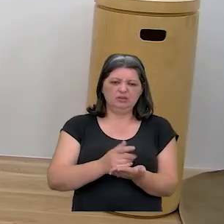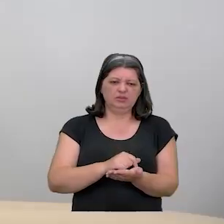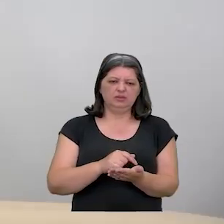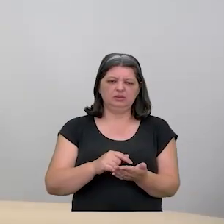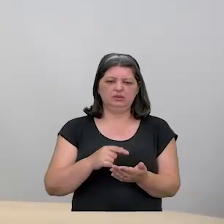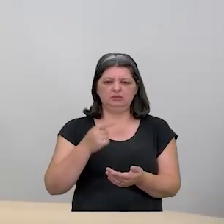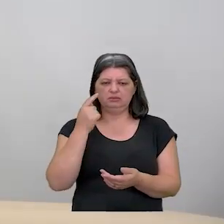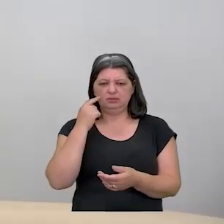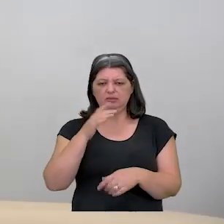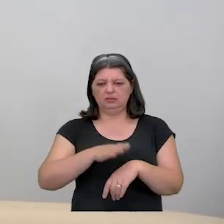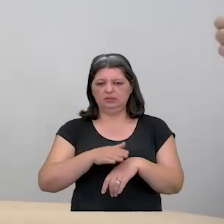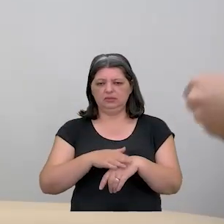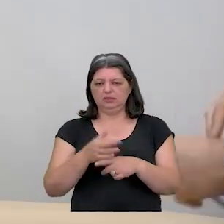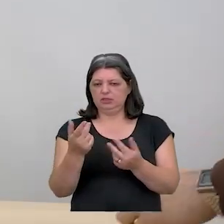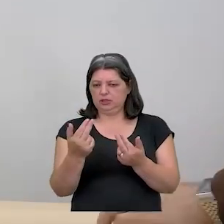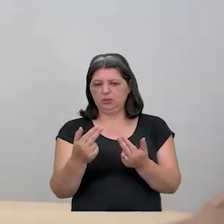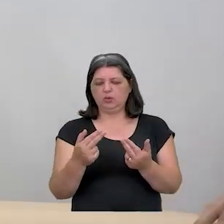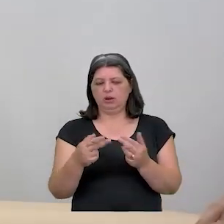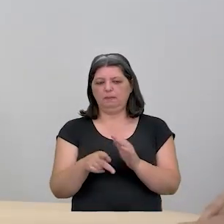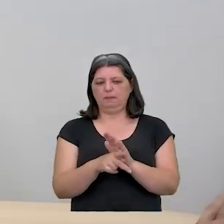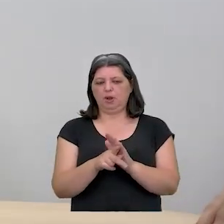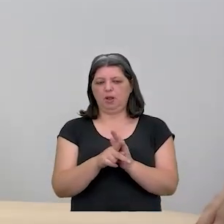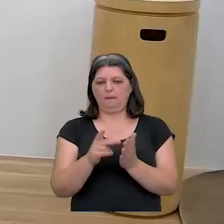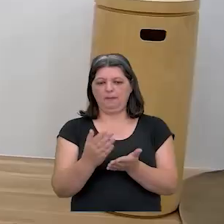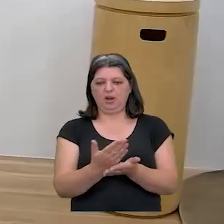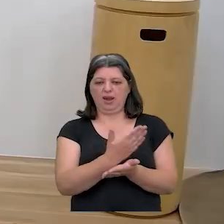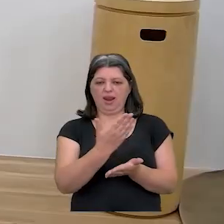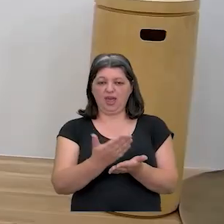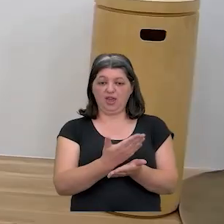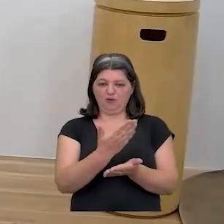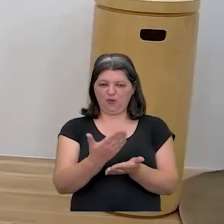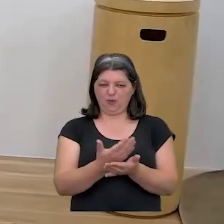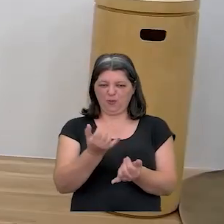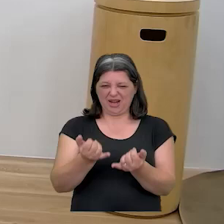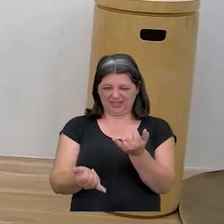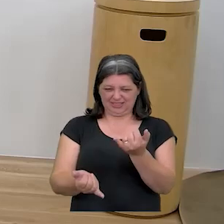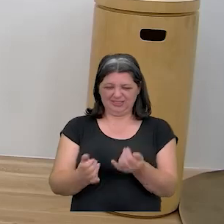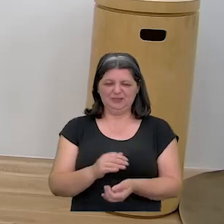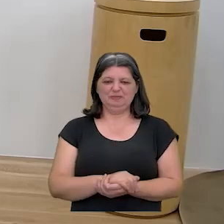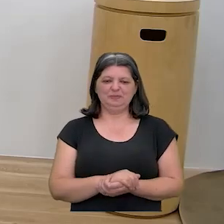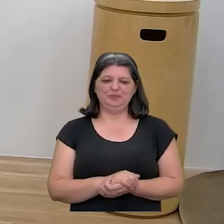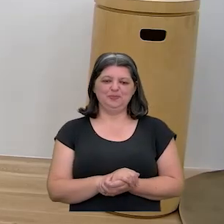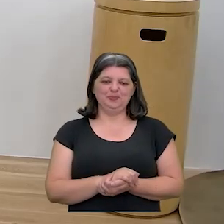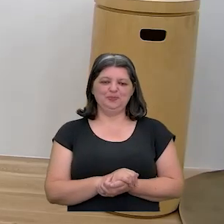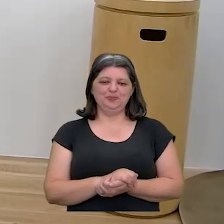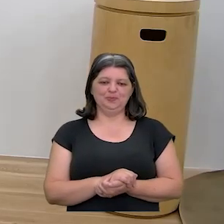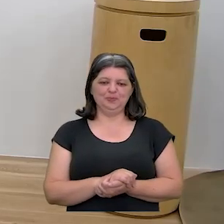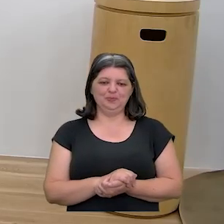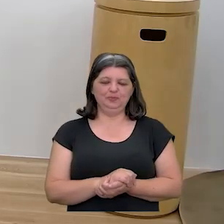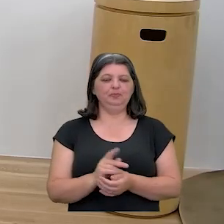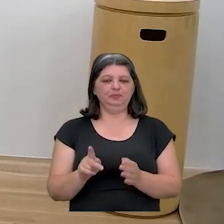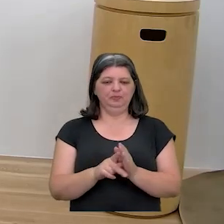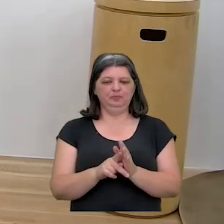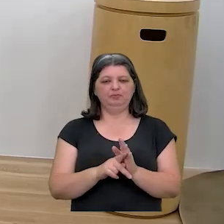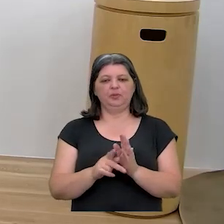como se fosse um livro mesmo, assim. Então, né? Vou fazer em forma de folder para ficar diferente. Então, eu vou fazer uma